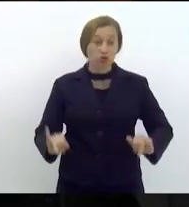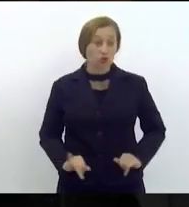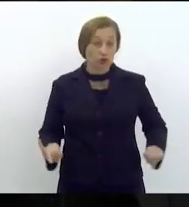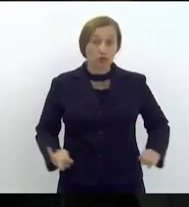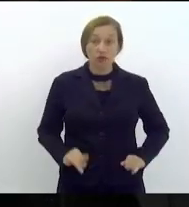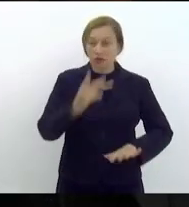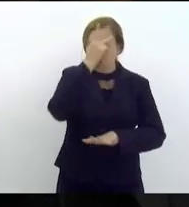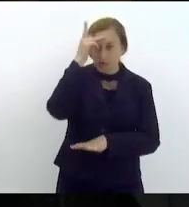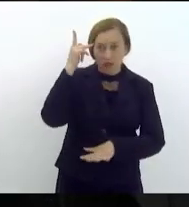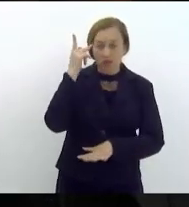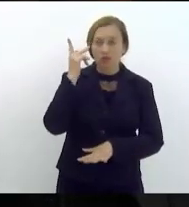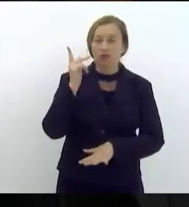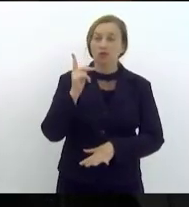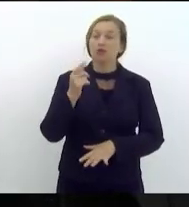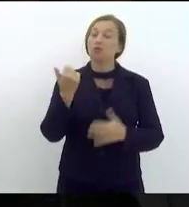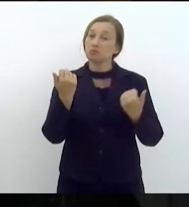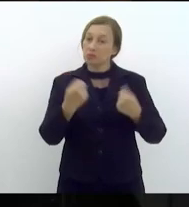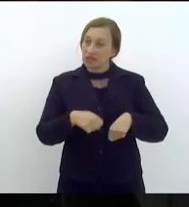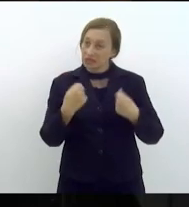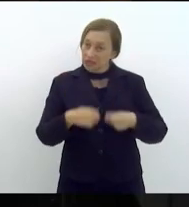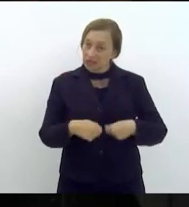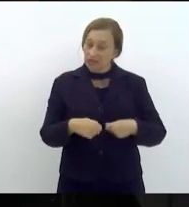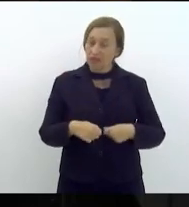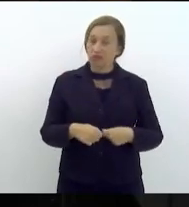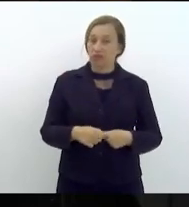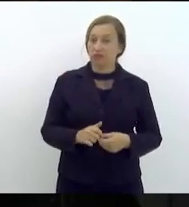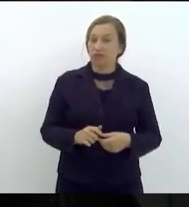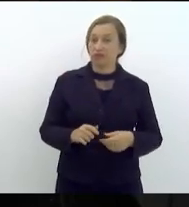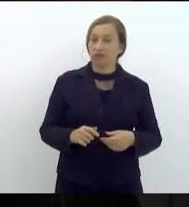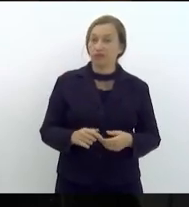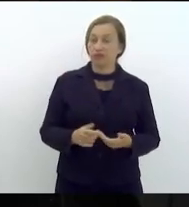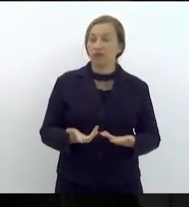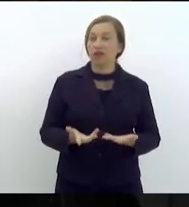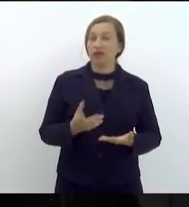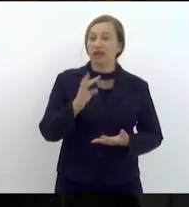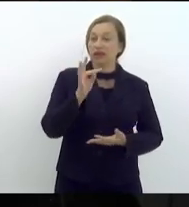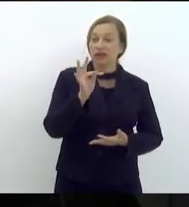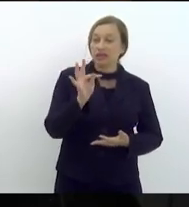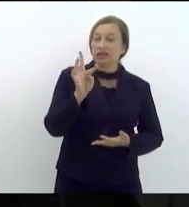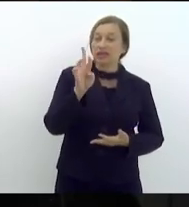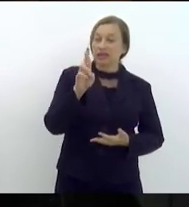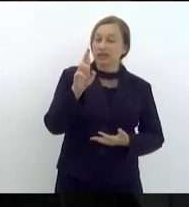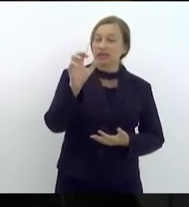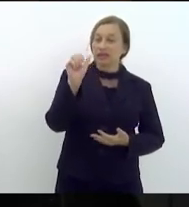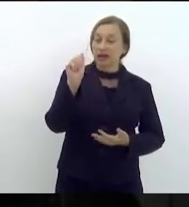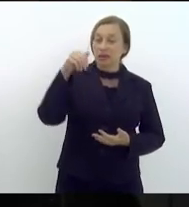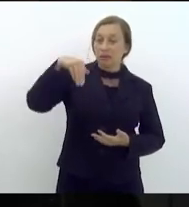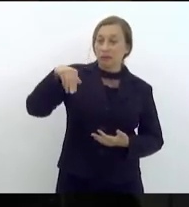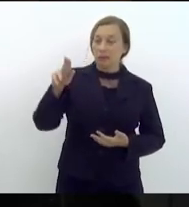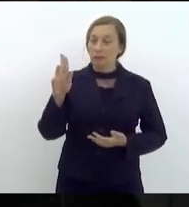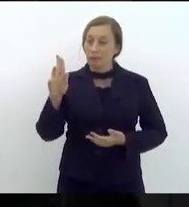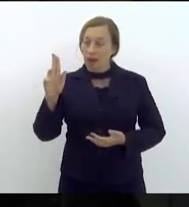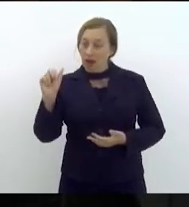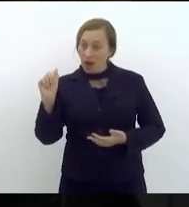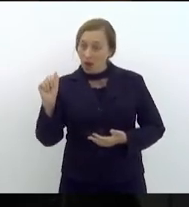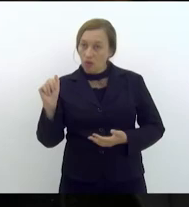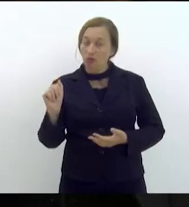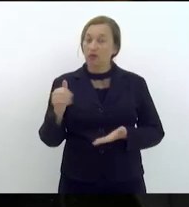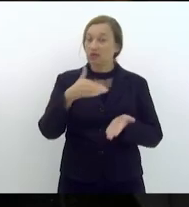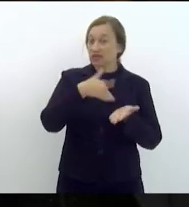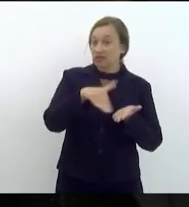quando elas necessitam para mal Deputado secretário de